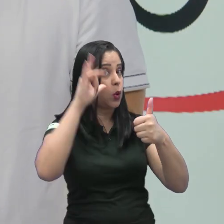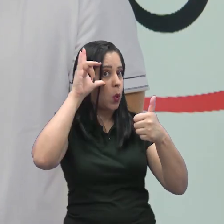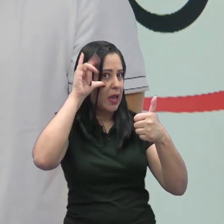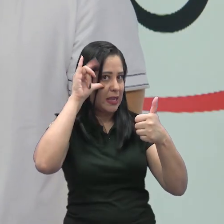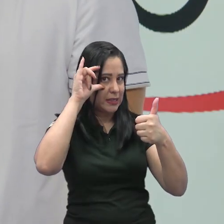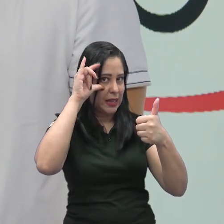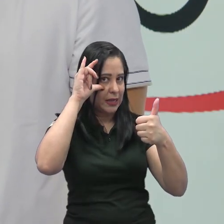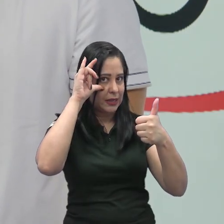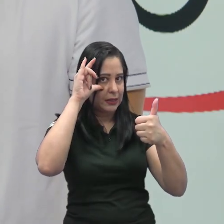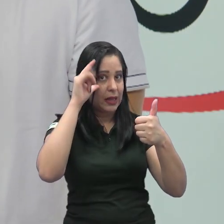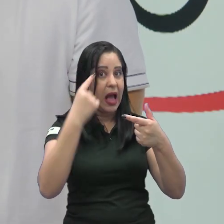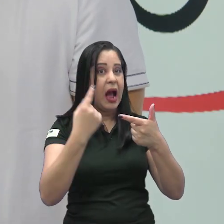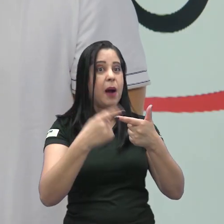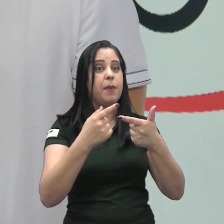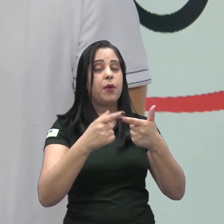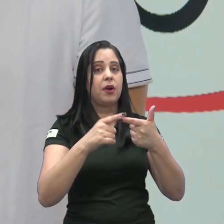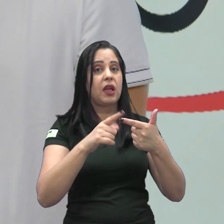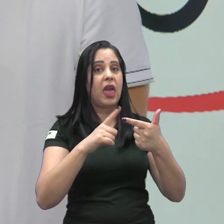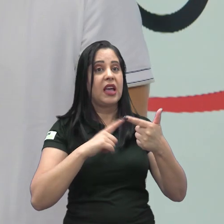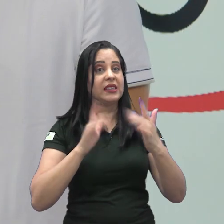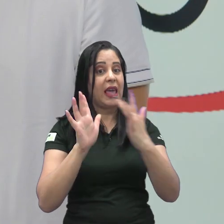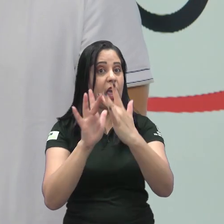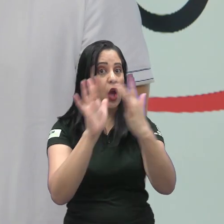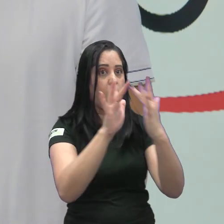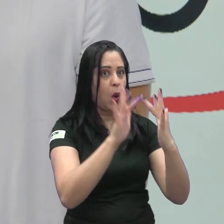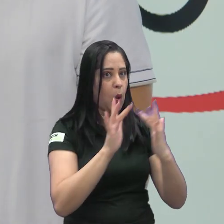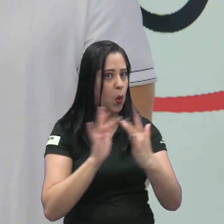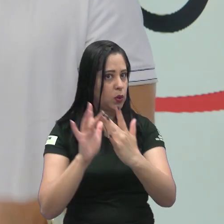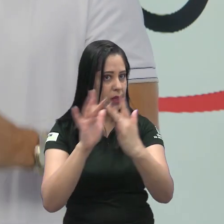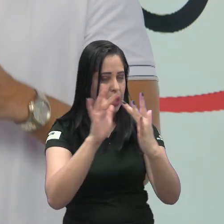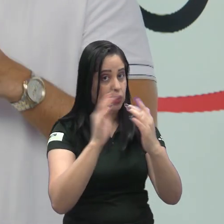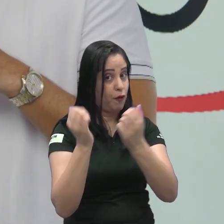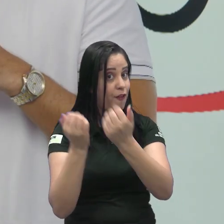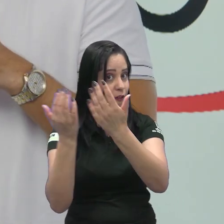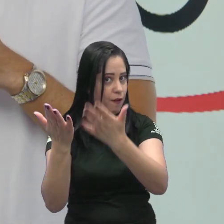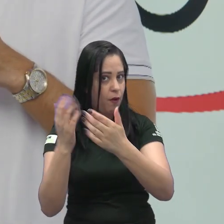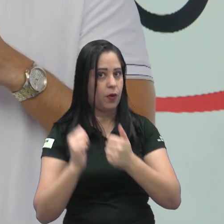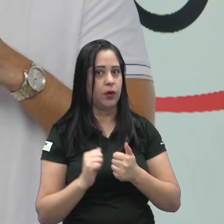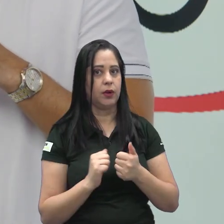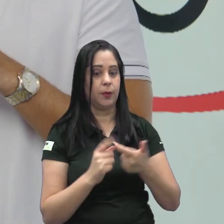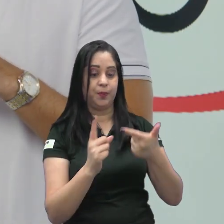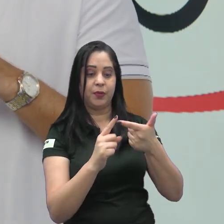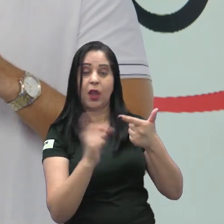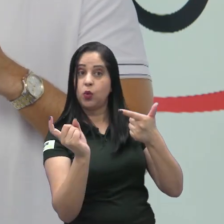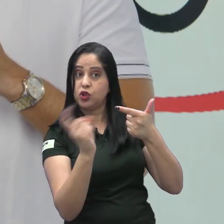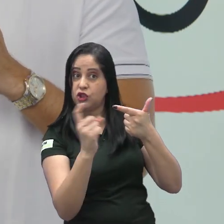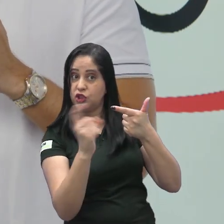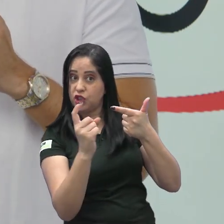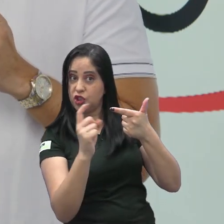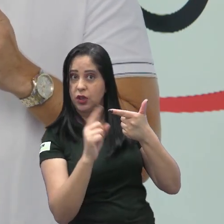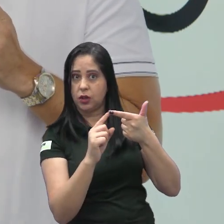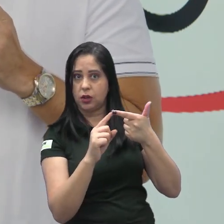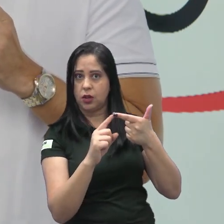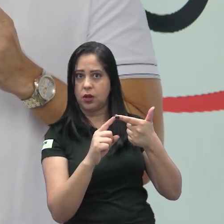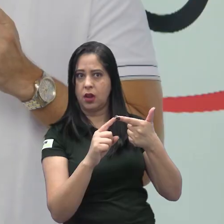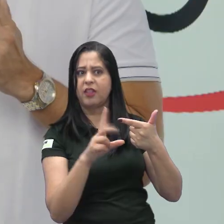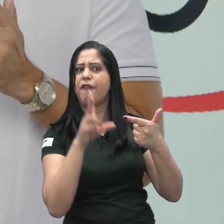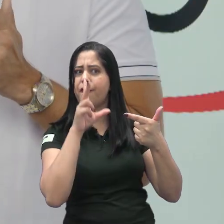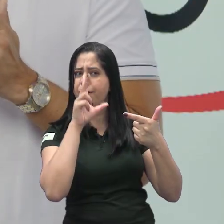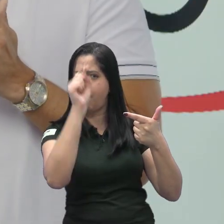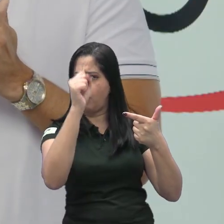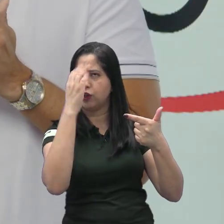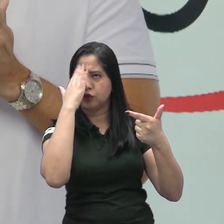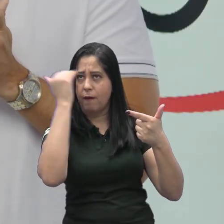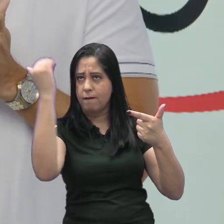O Instagram ele gera muitas conexões fora também da plataforma, né? E também eu acho que hoje em dia o TikTok. O TikTok está muito